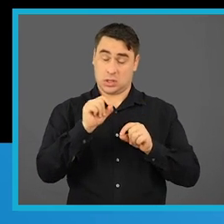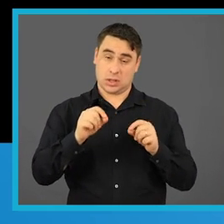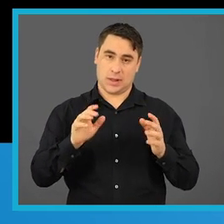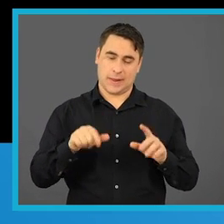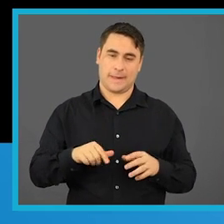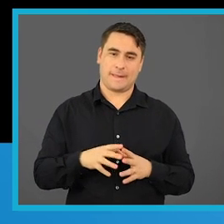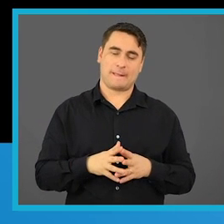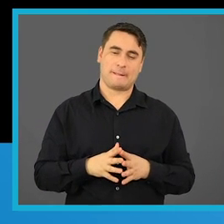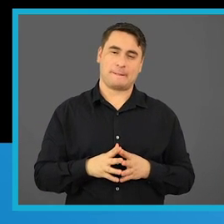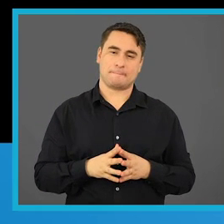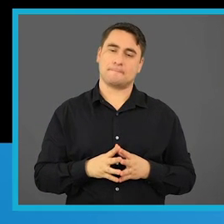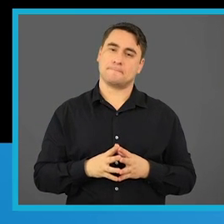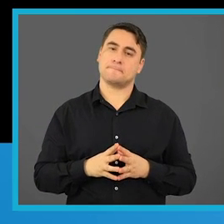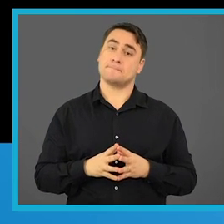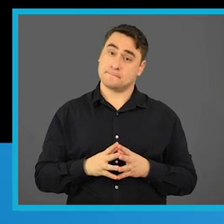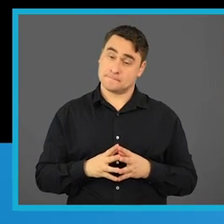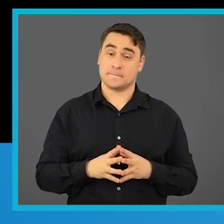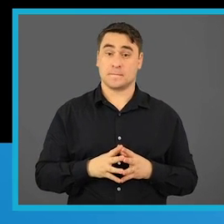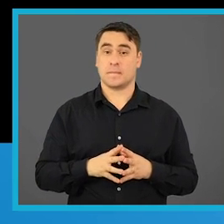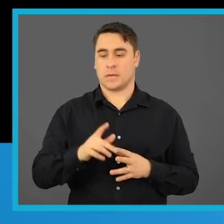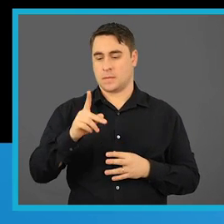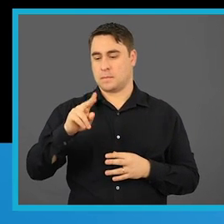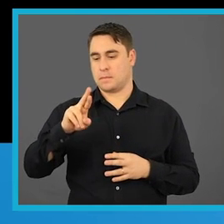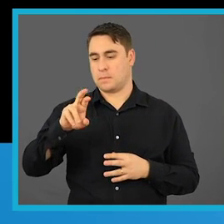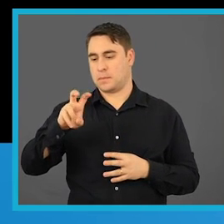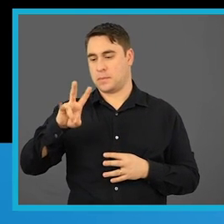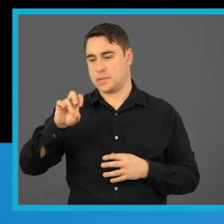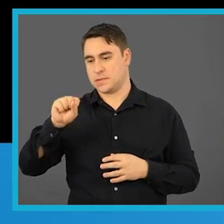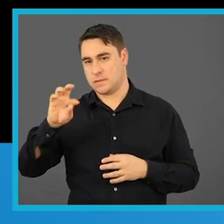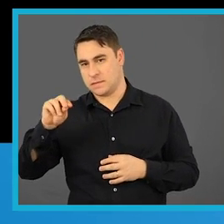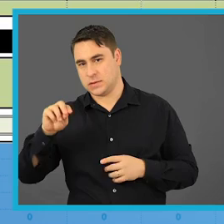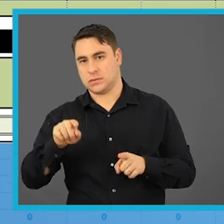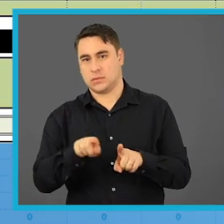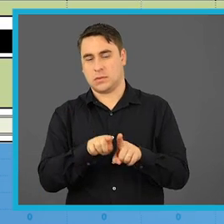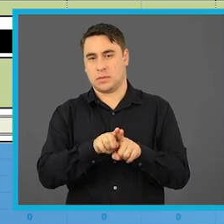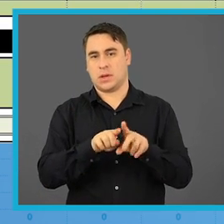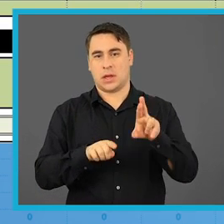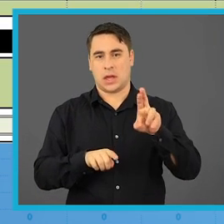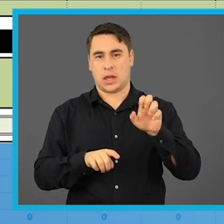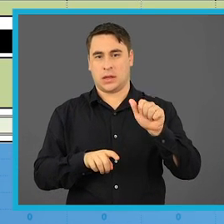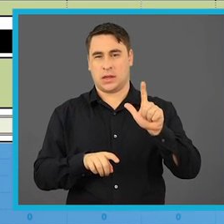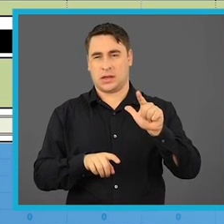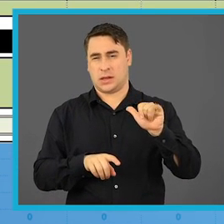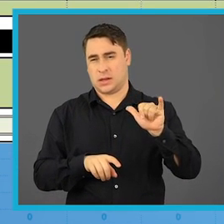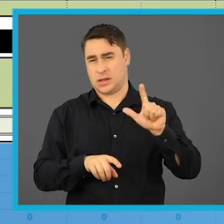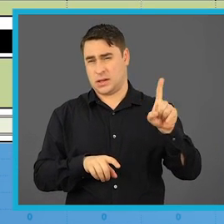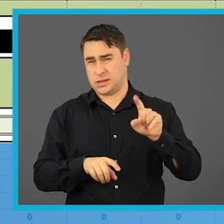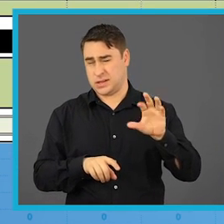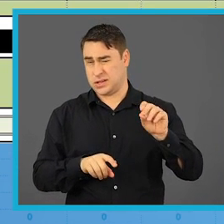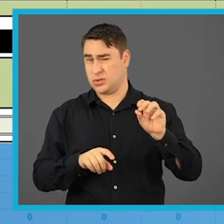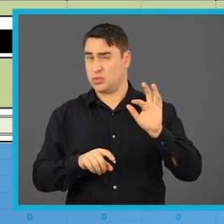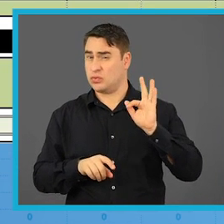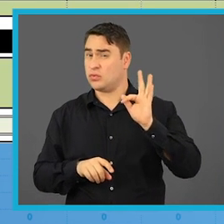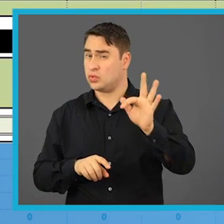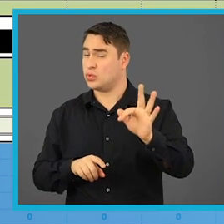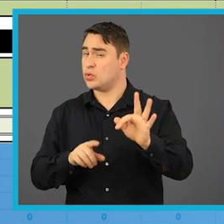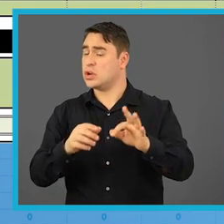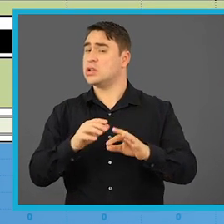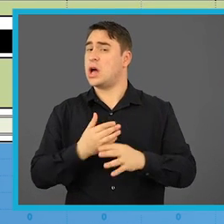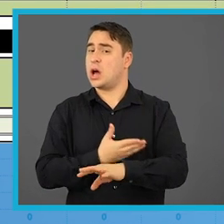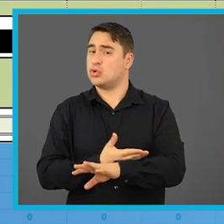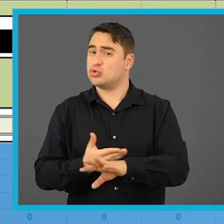aqui o previsto e realizado, que só vai ser utilizado futuramente quando você